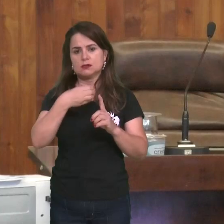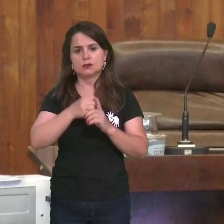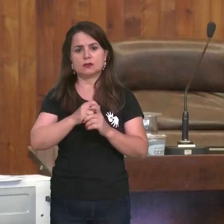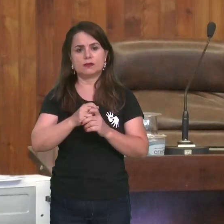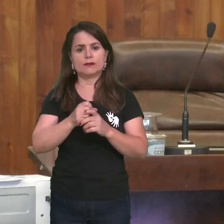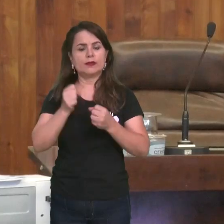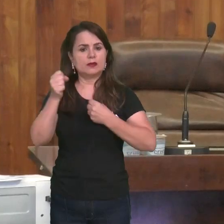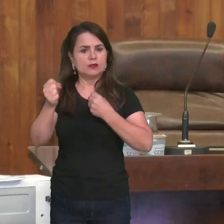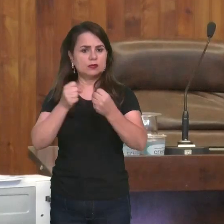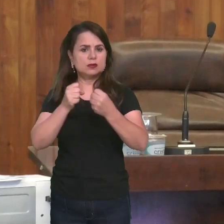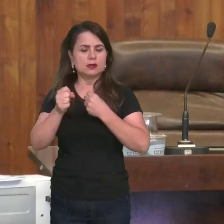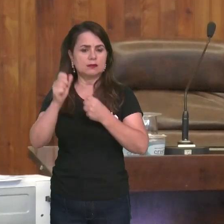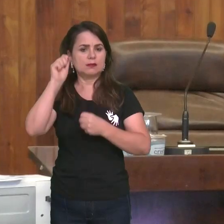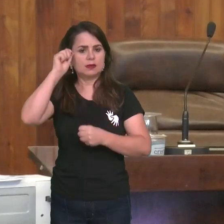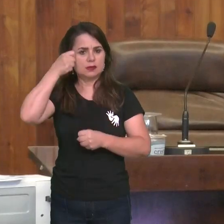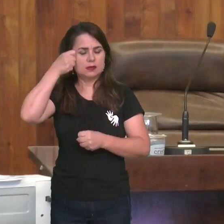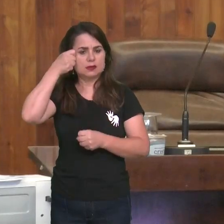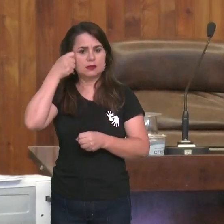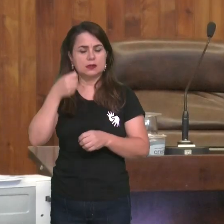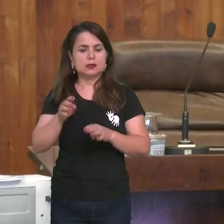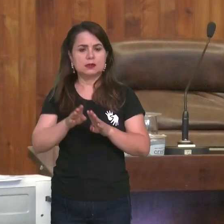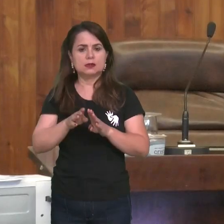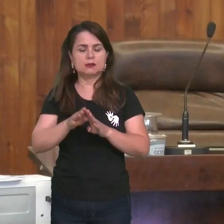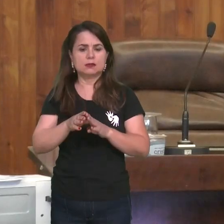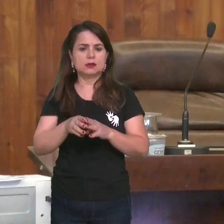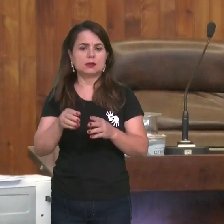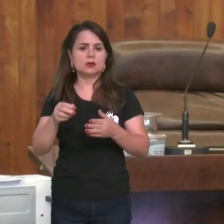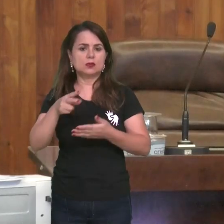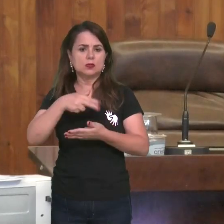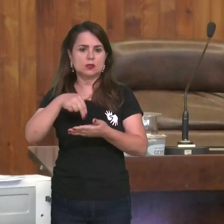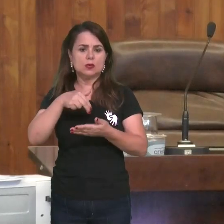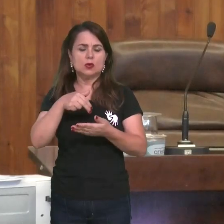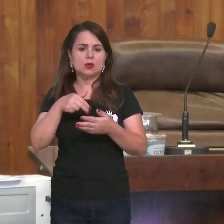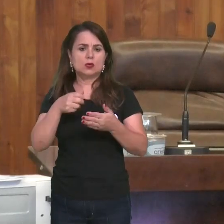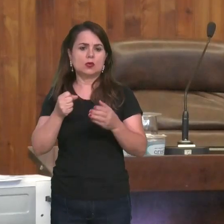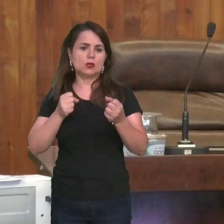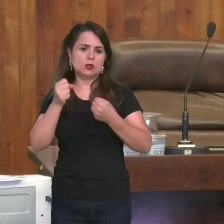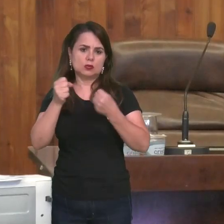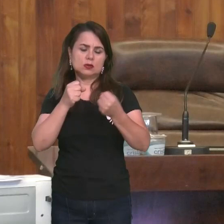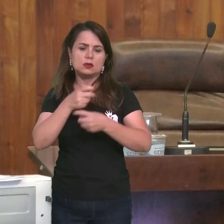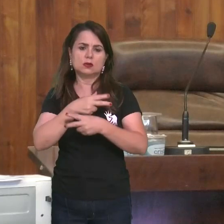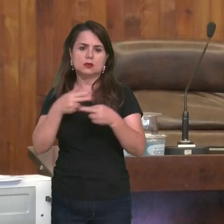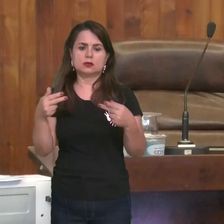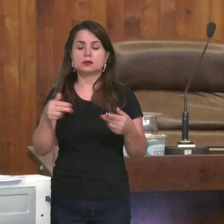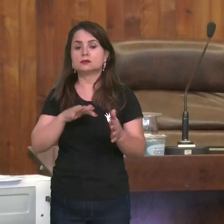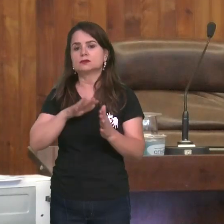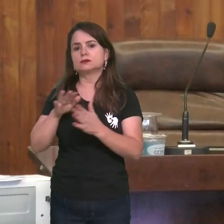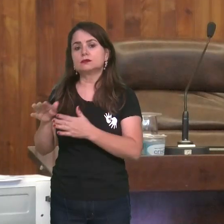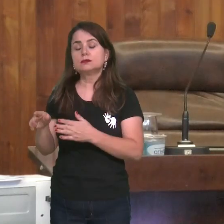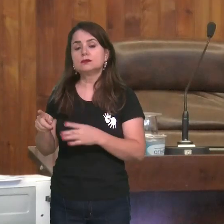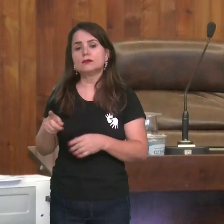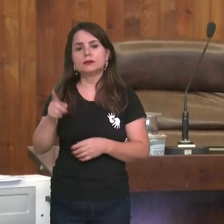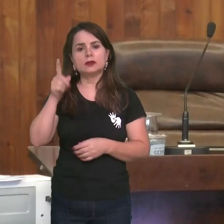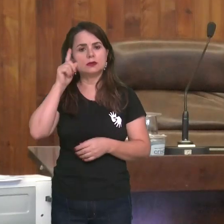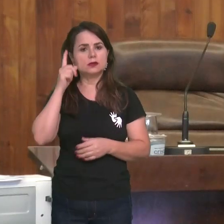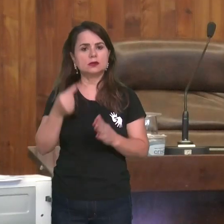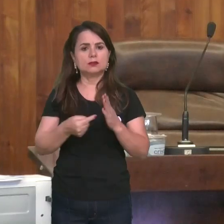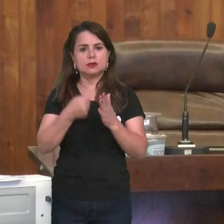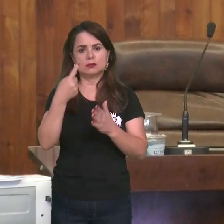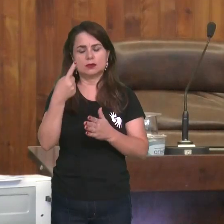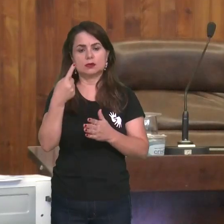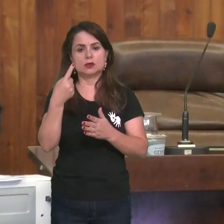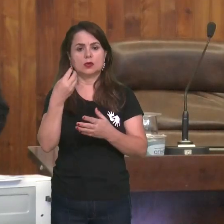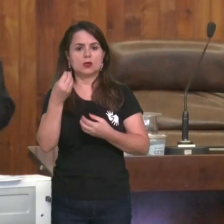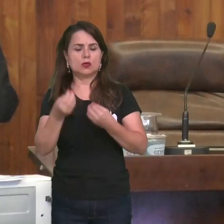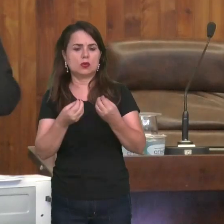e popularização das artes marciais no dia primeiro no dia Municipal de prevenção a combate a